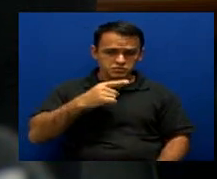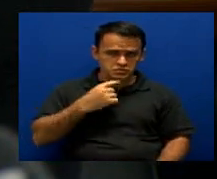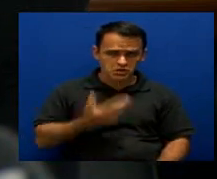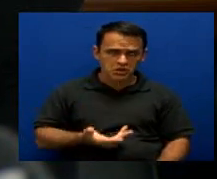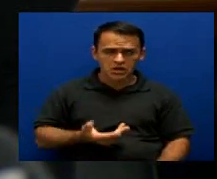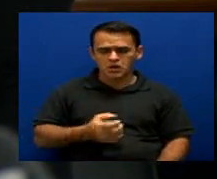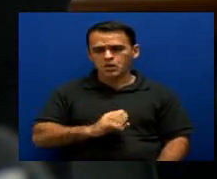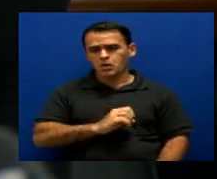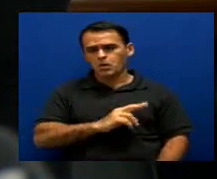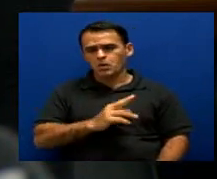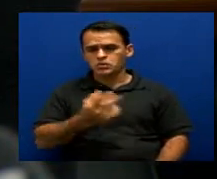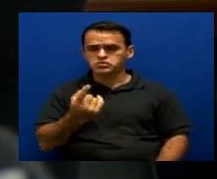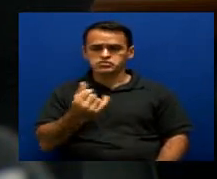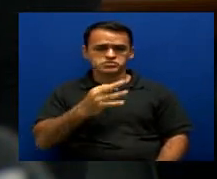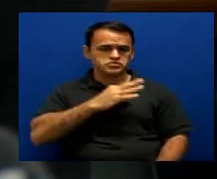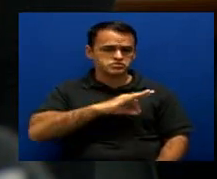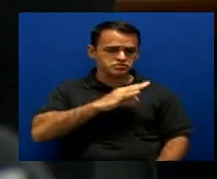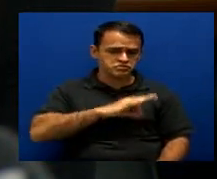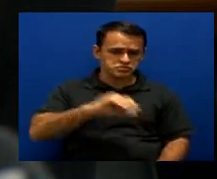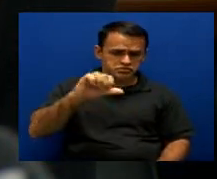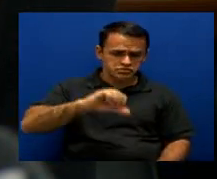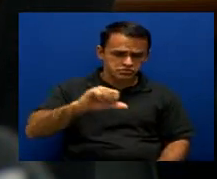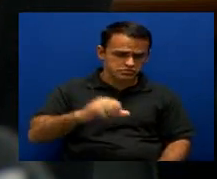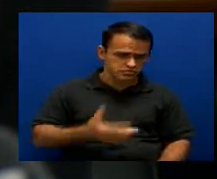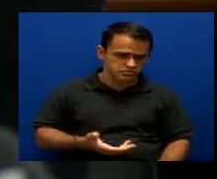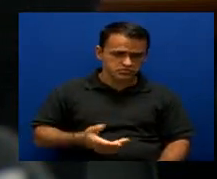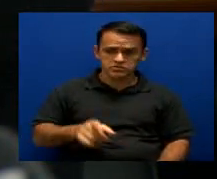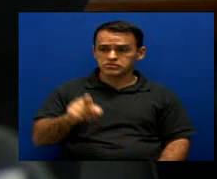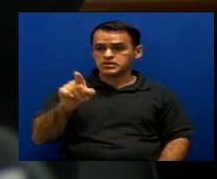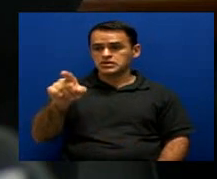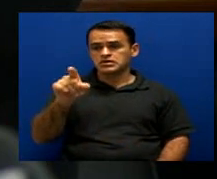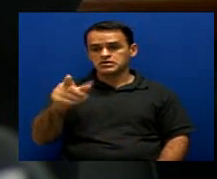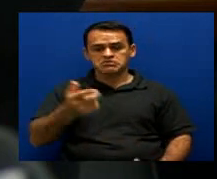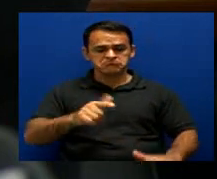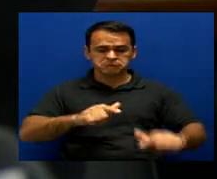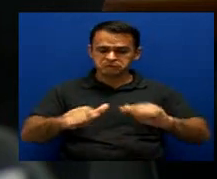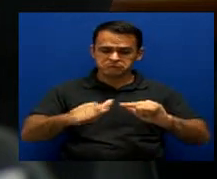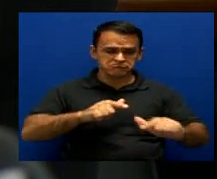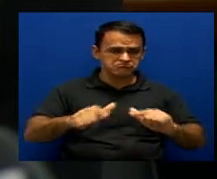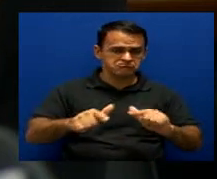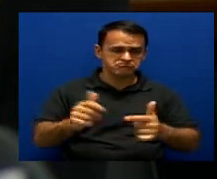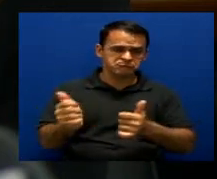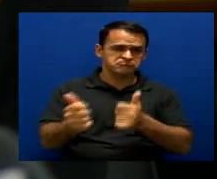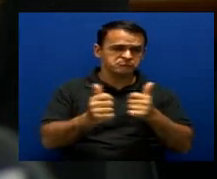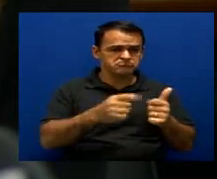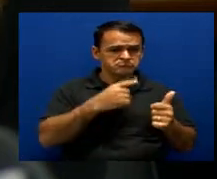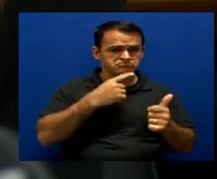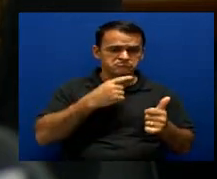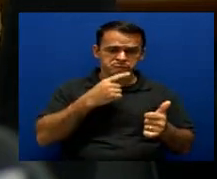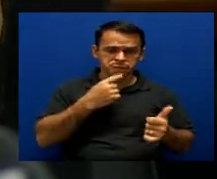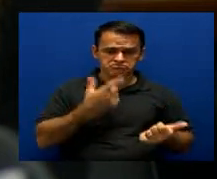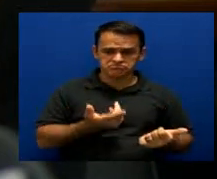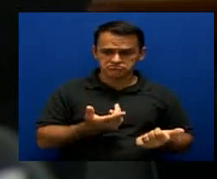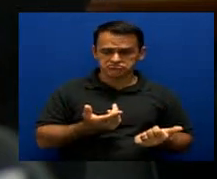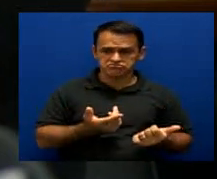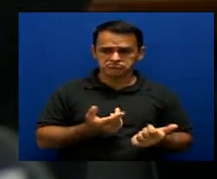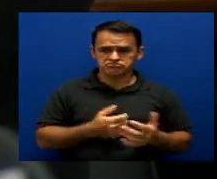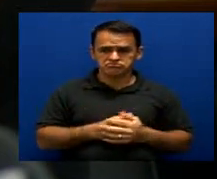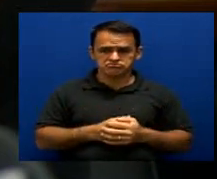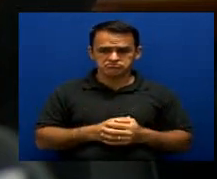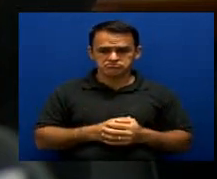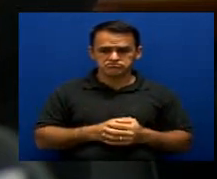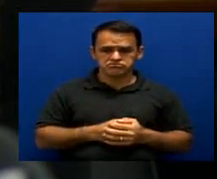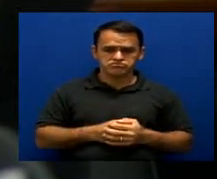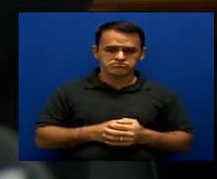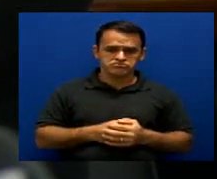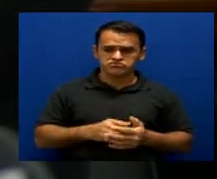suficiente para trabalhar porque ele não tem infraestrutura para trabalhar porque ele atende o número de pessoas muito maior do que ele